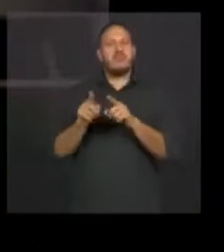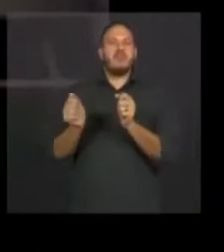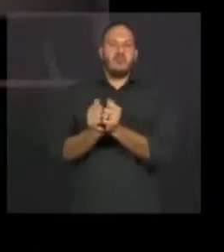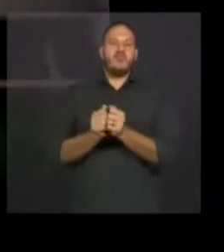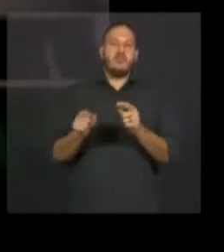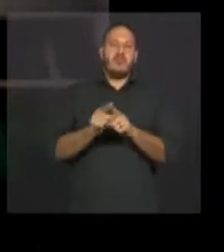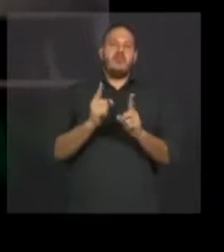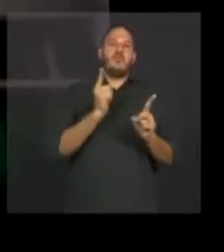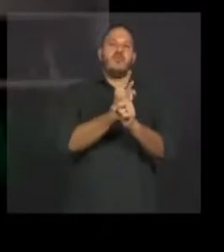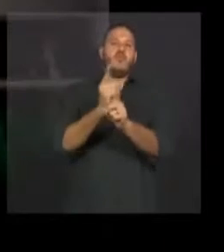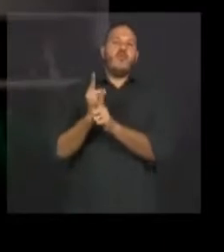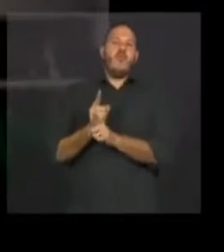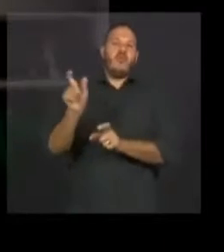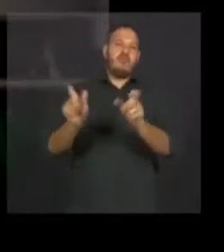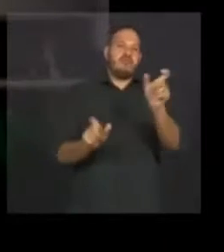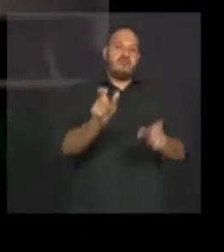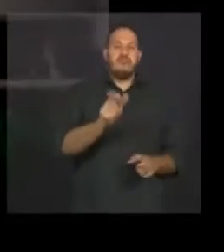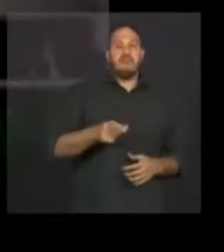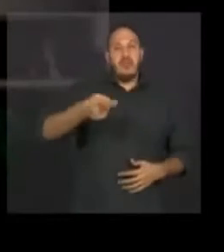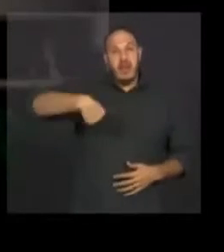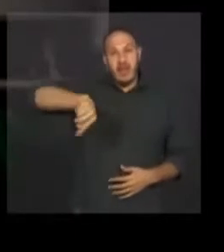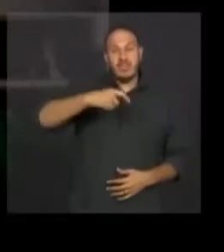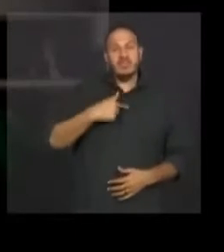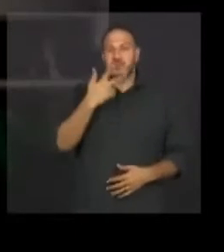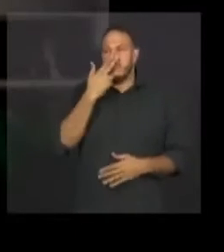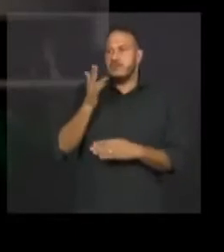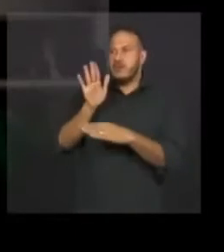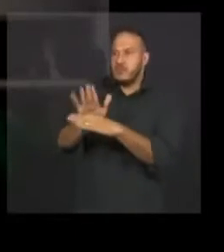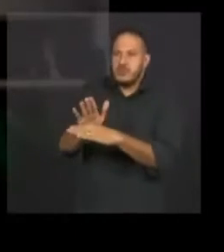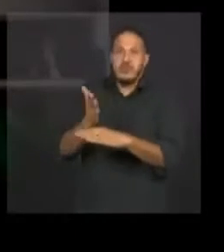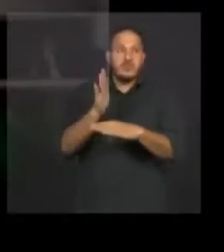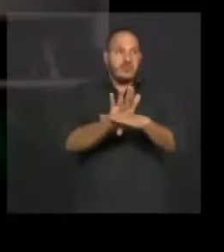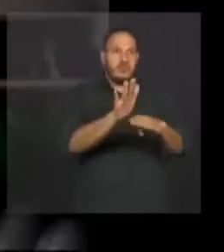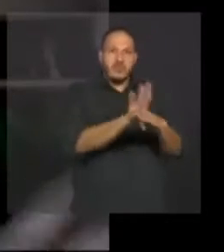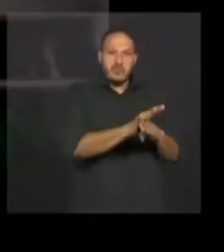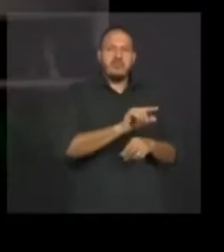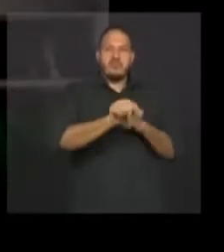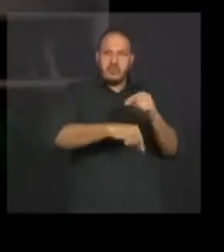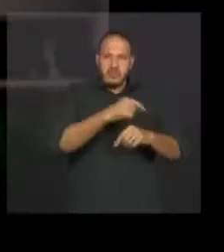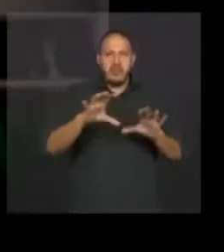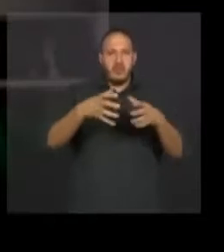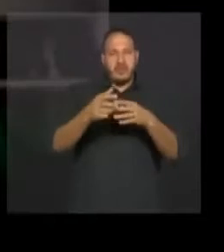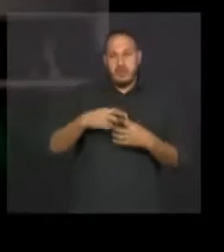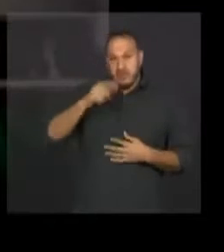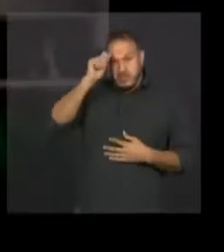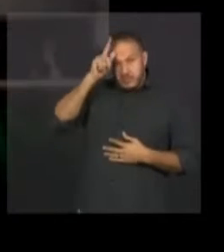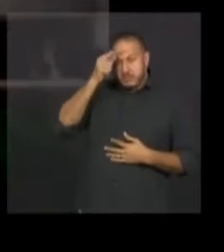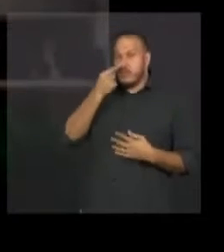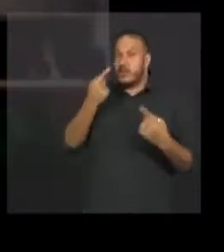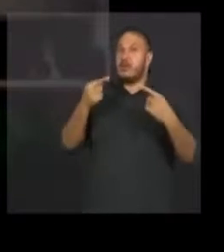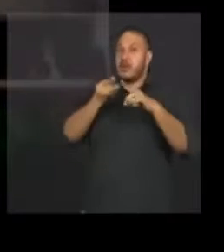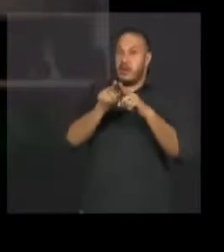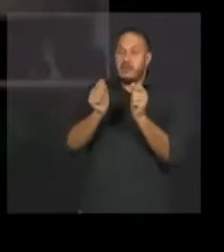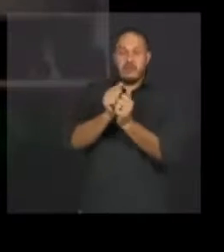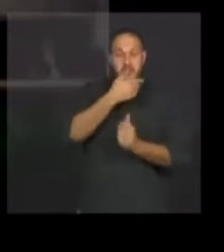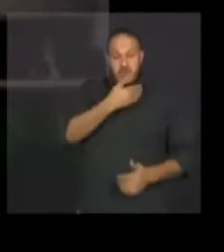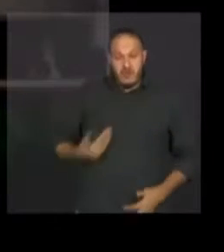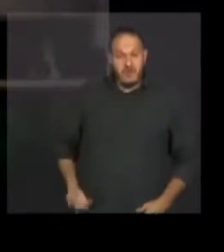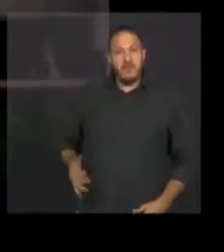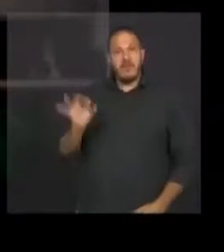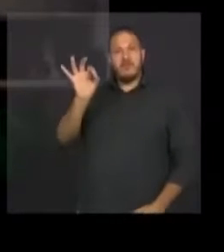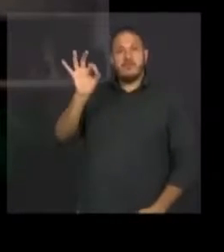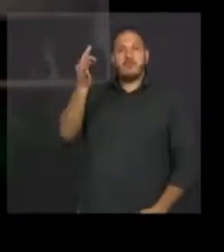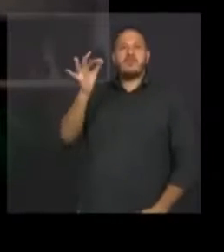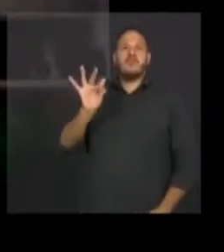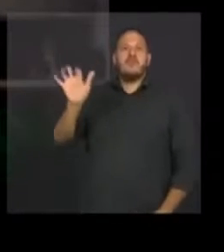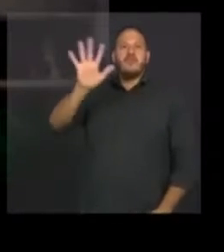fazer um encontro de contas ali, né? A gente socorre esse equipamento cultural ligado ao governo federal e